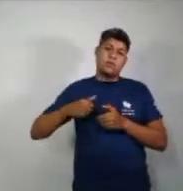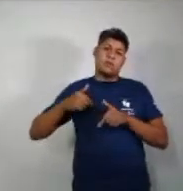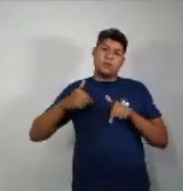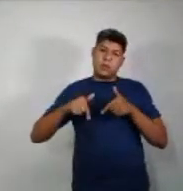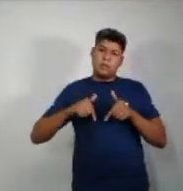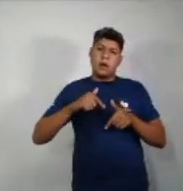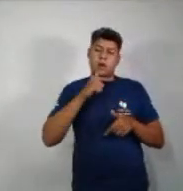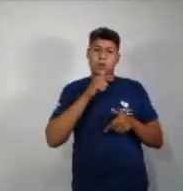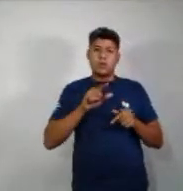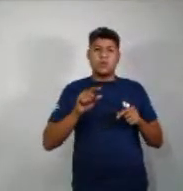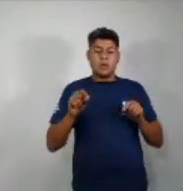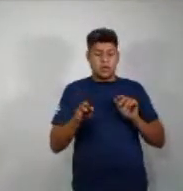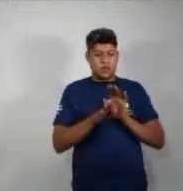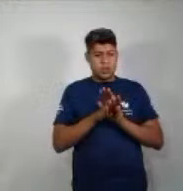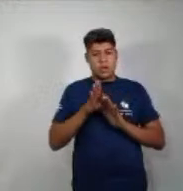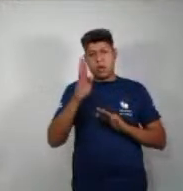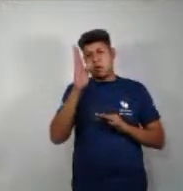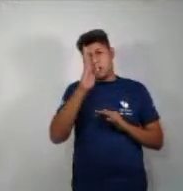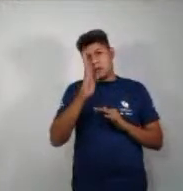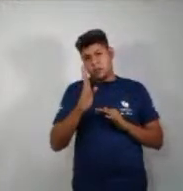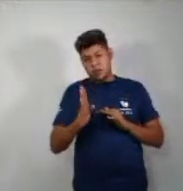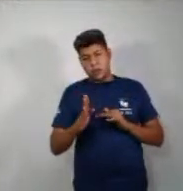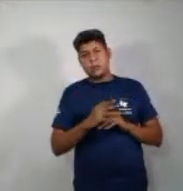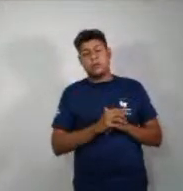então, né, no Brasil, em 1941.